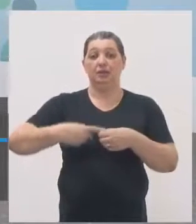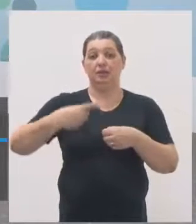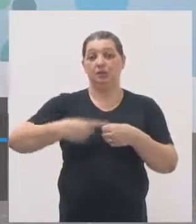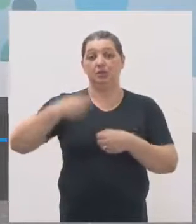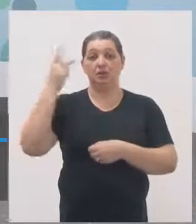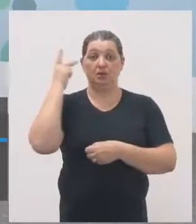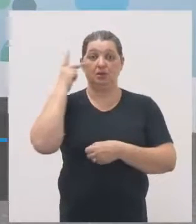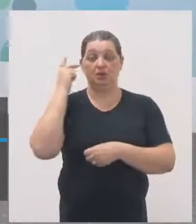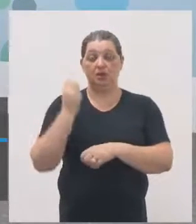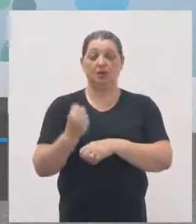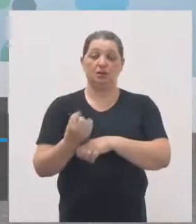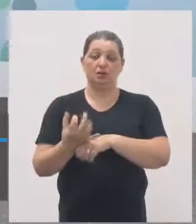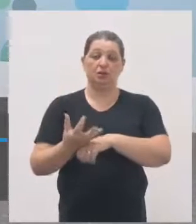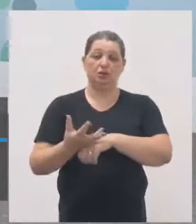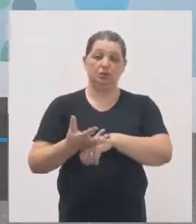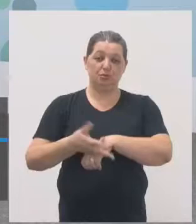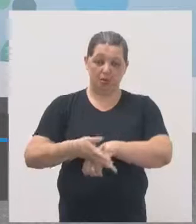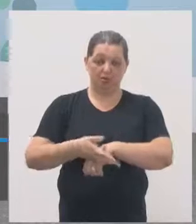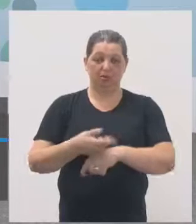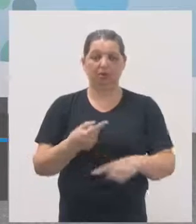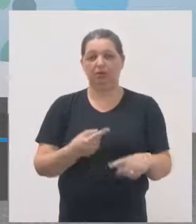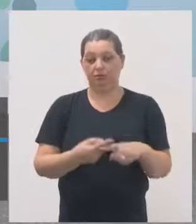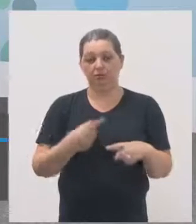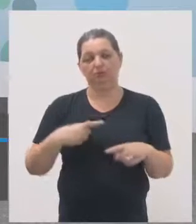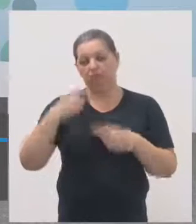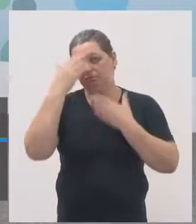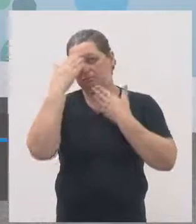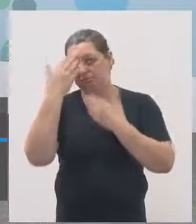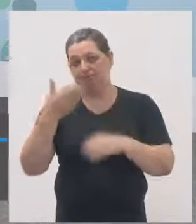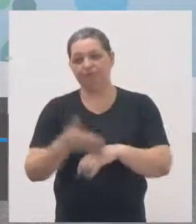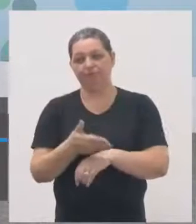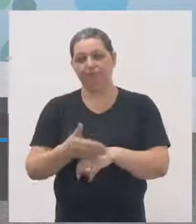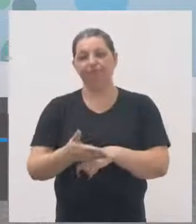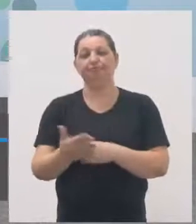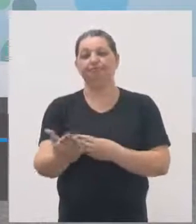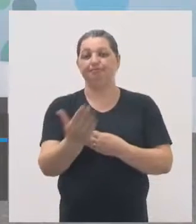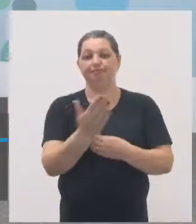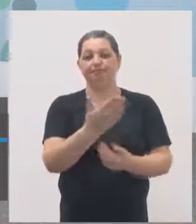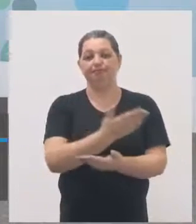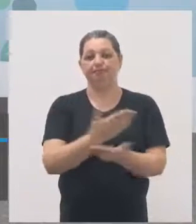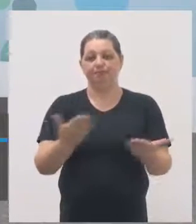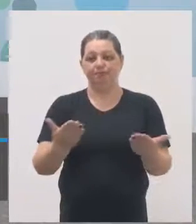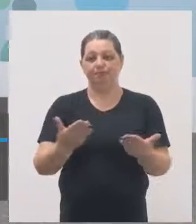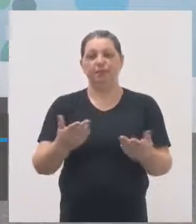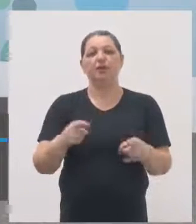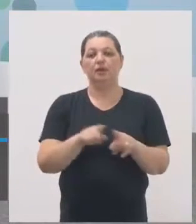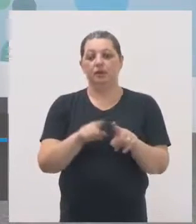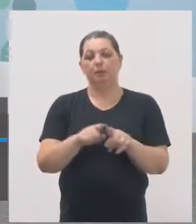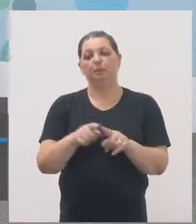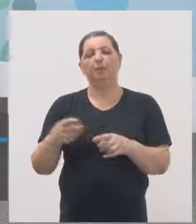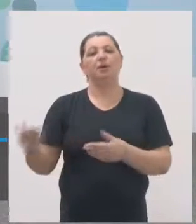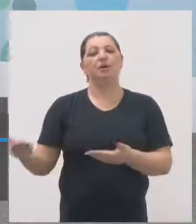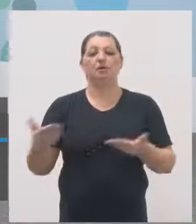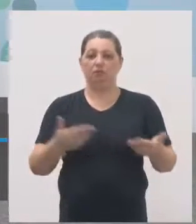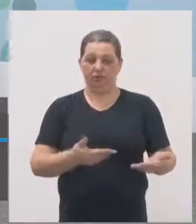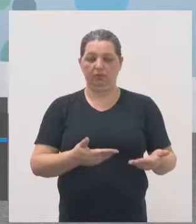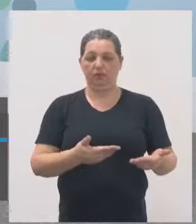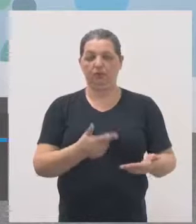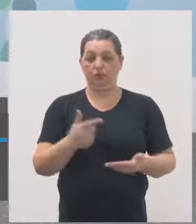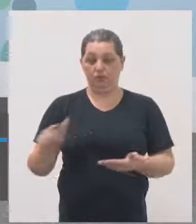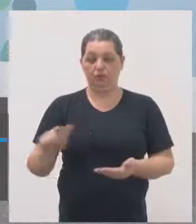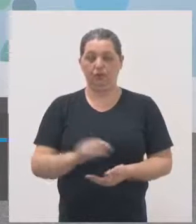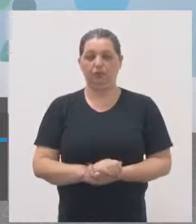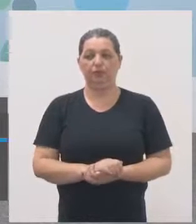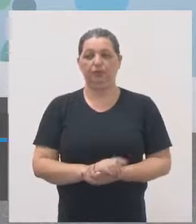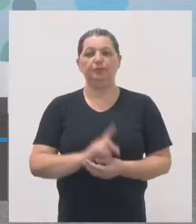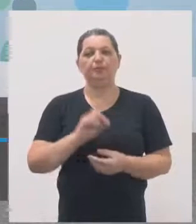madrugada. Então, agradeço demais a participação de vocês, a ajuda de vocês e a sua vinda de novo, tá, Giovanni? E aí, só para